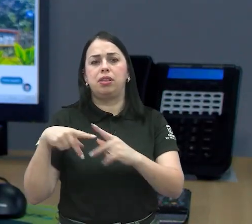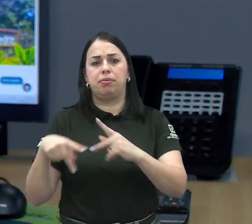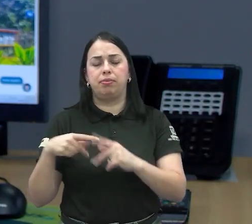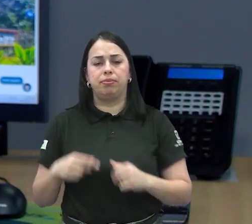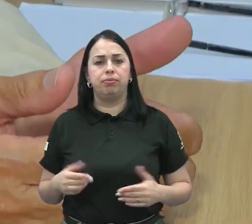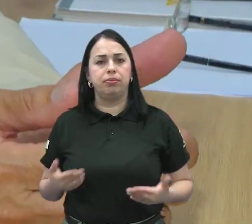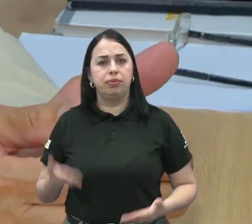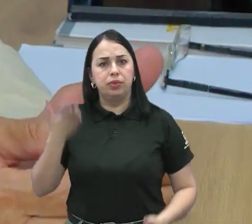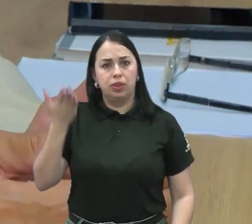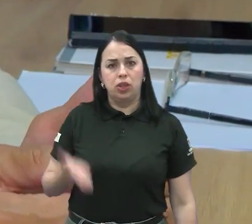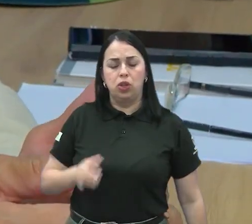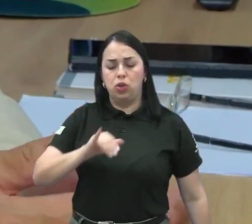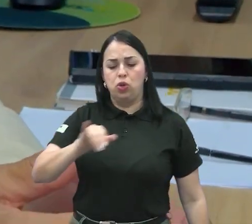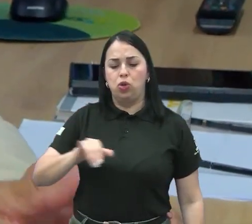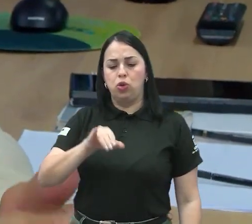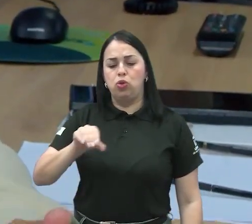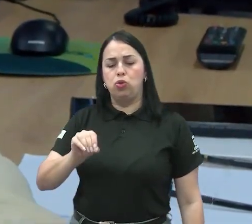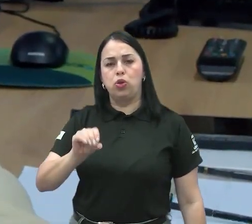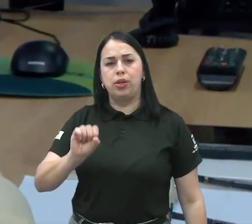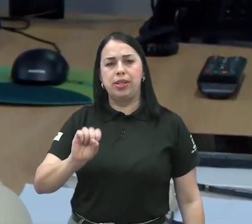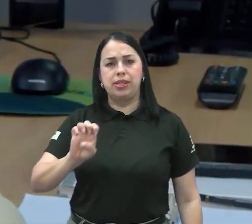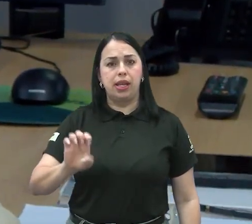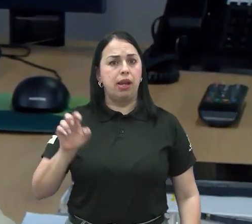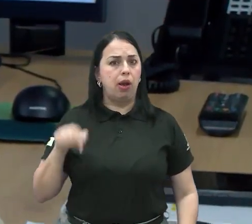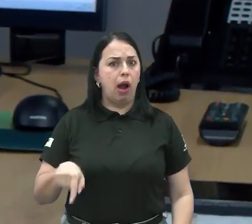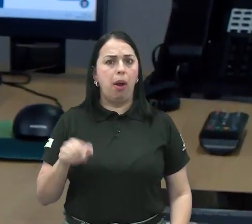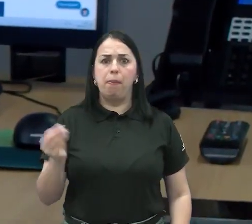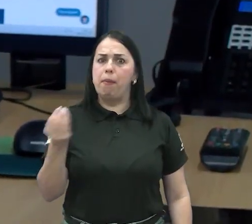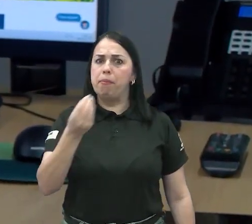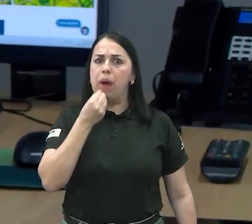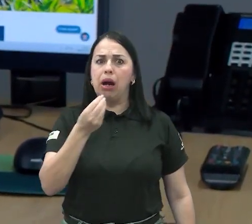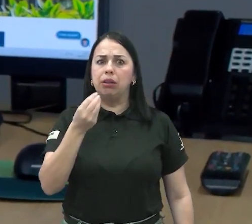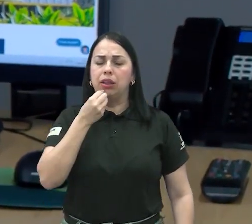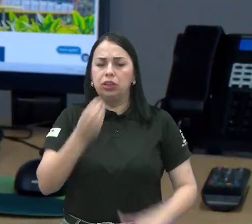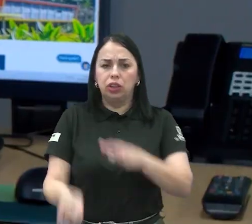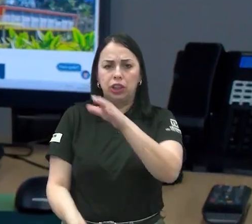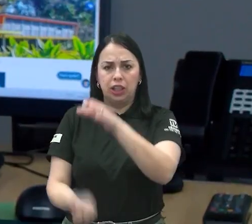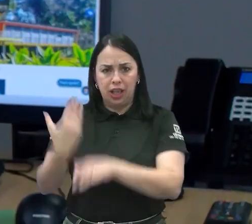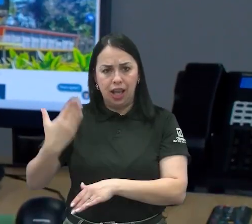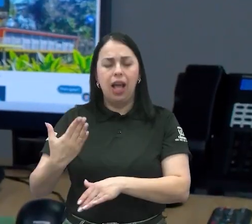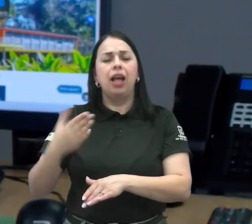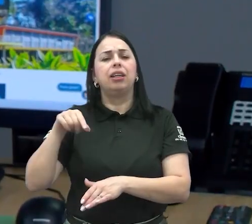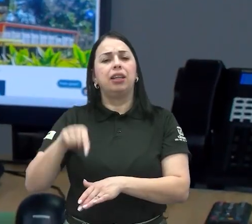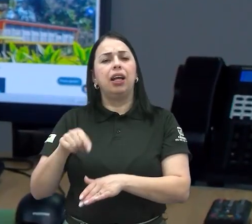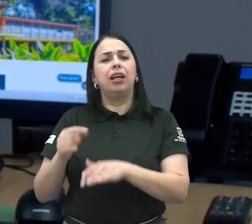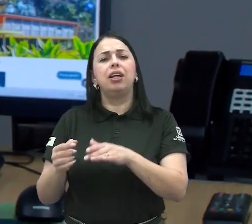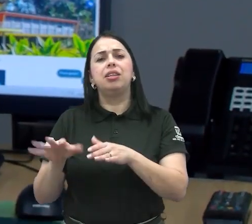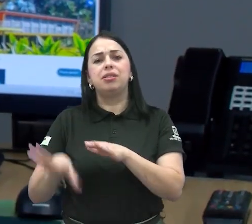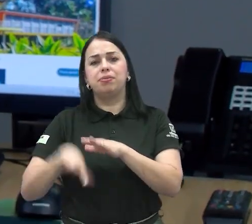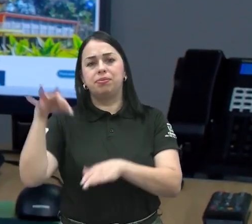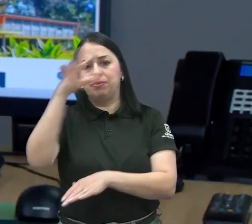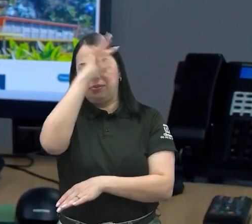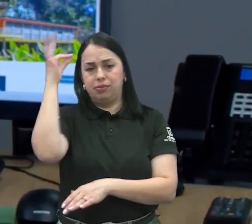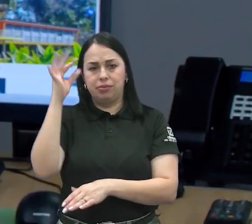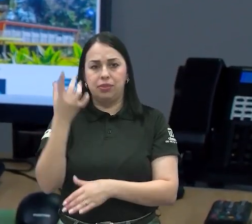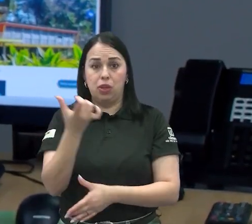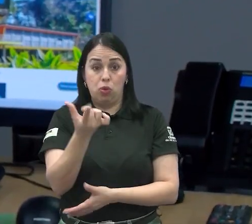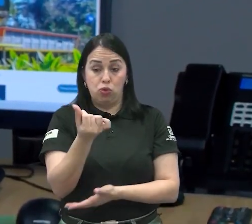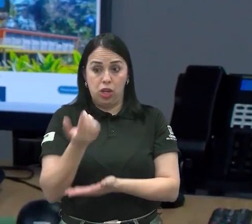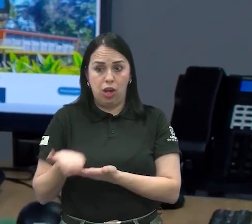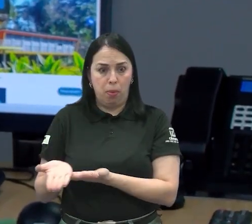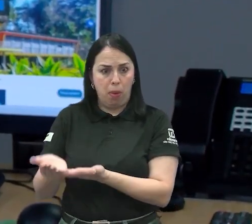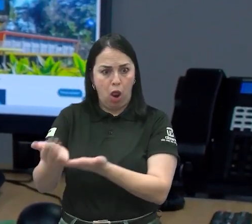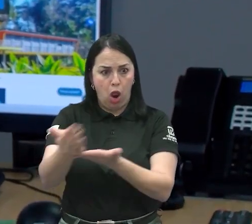de São José dos Campos. Para José Nabuco, a principal vantagem da criação de uma loteria municipal é a garantia de que parte do